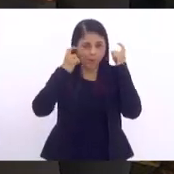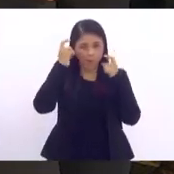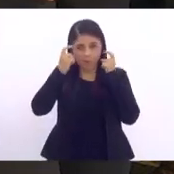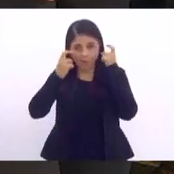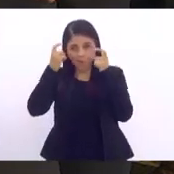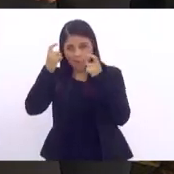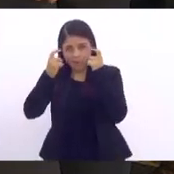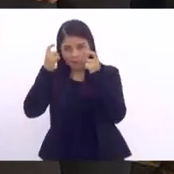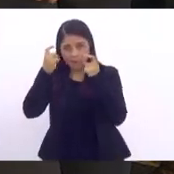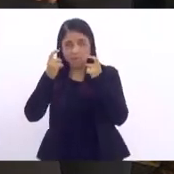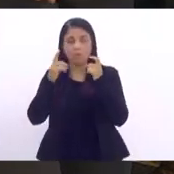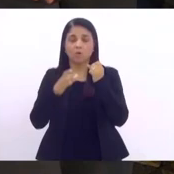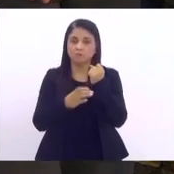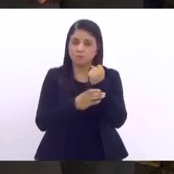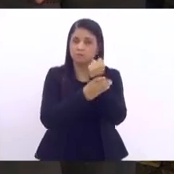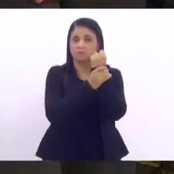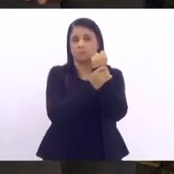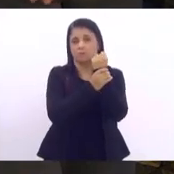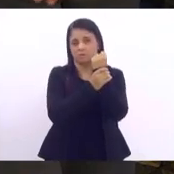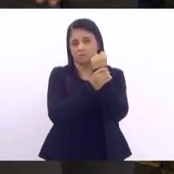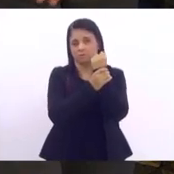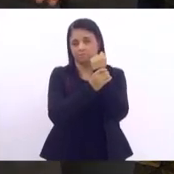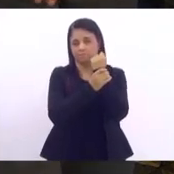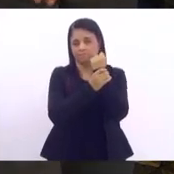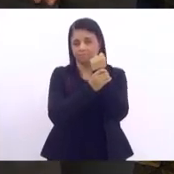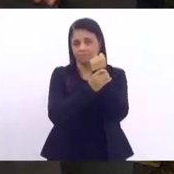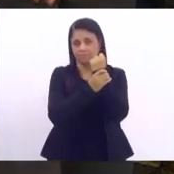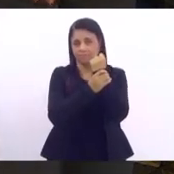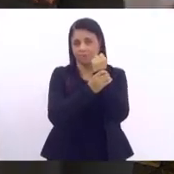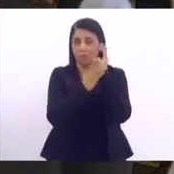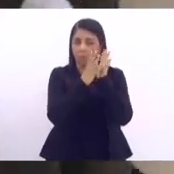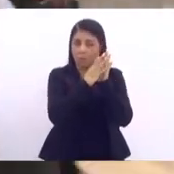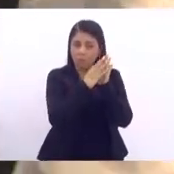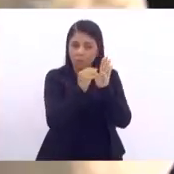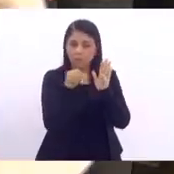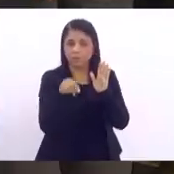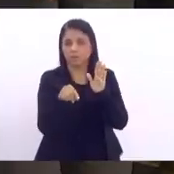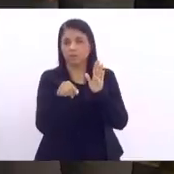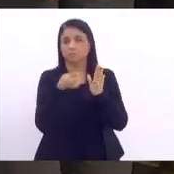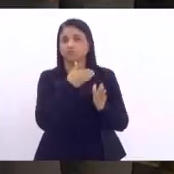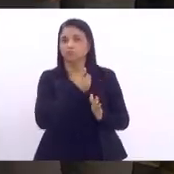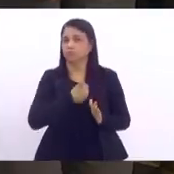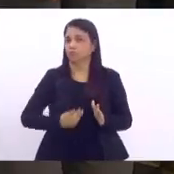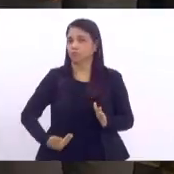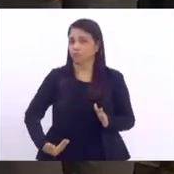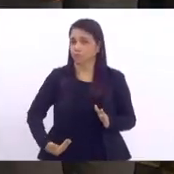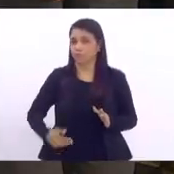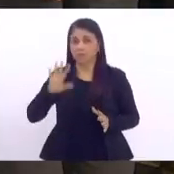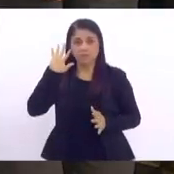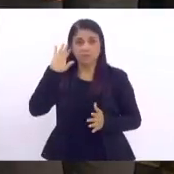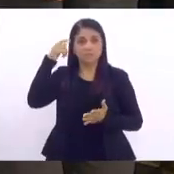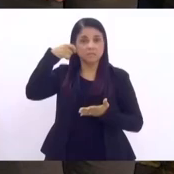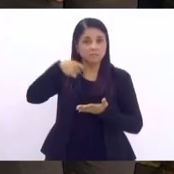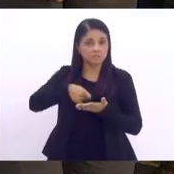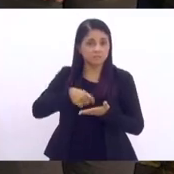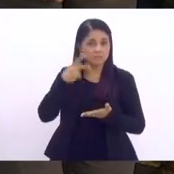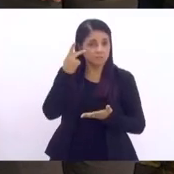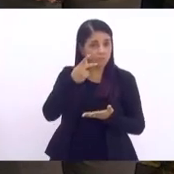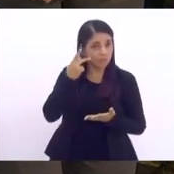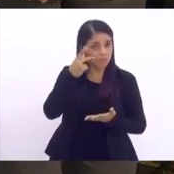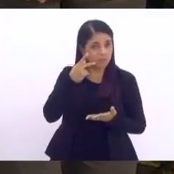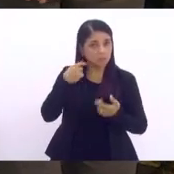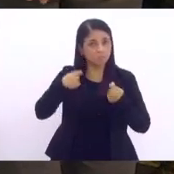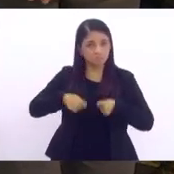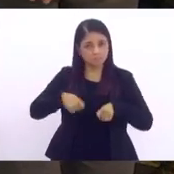seja espelho de uma governabilidade também e de uma decisão política, senhor presidente, que precisamos ter, de que